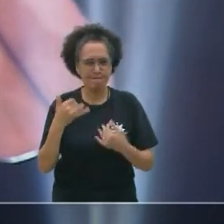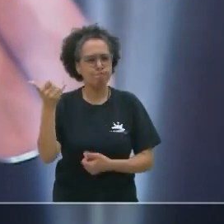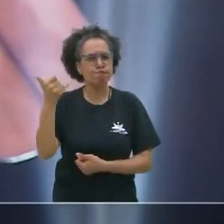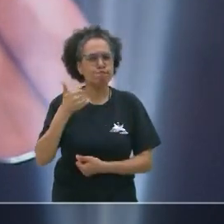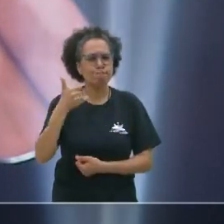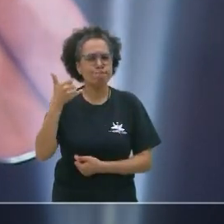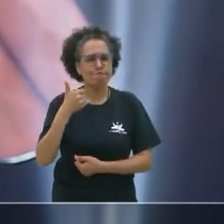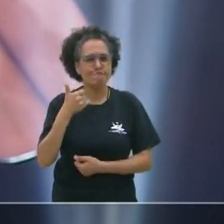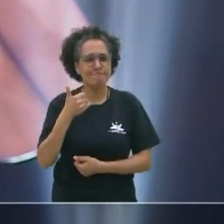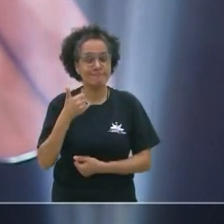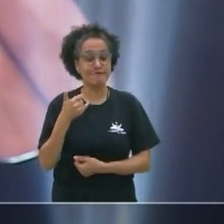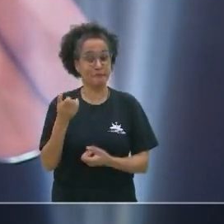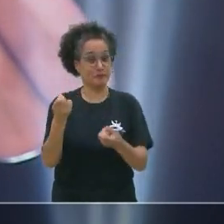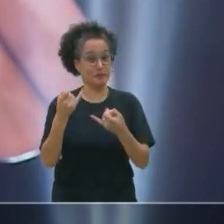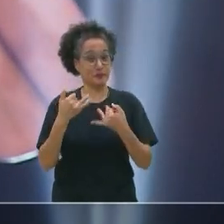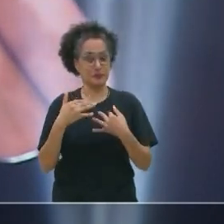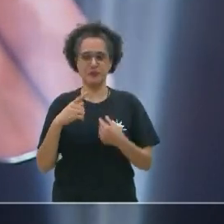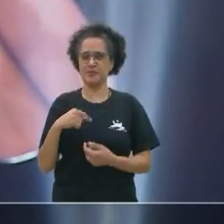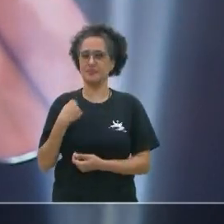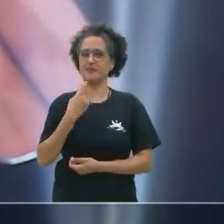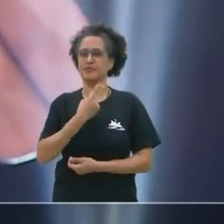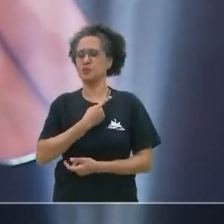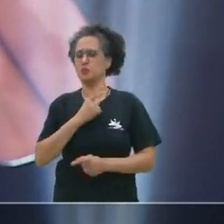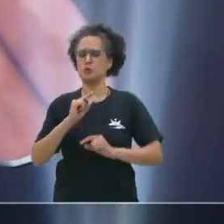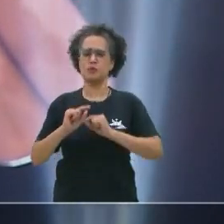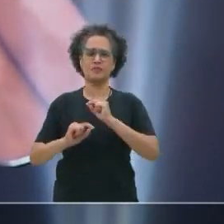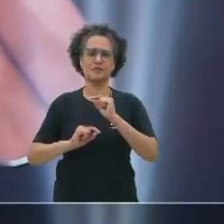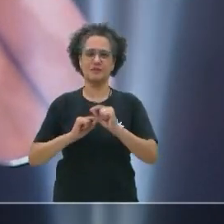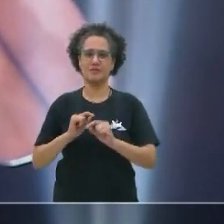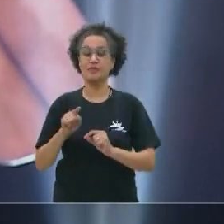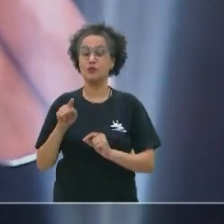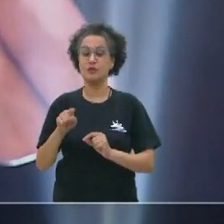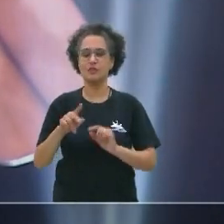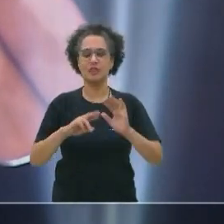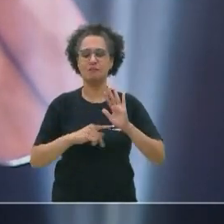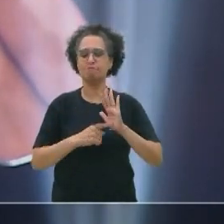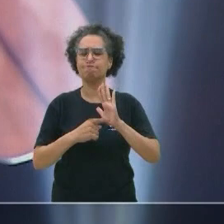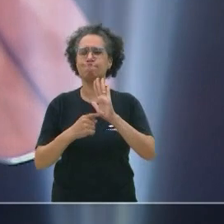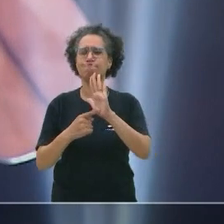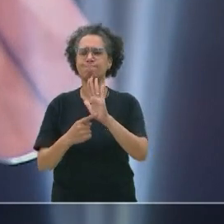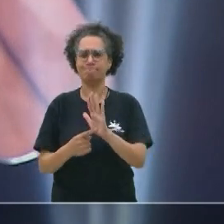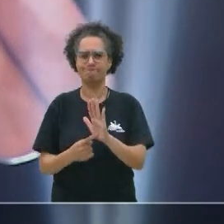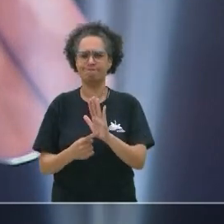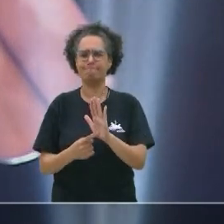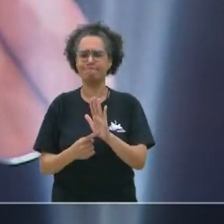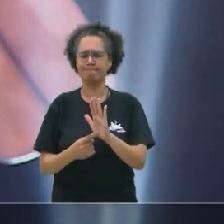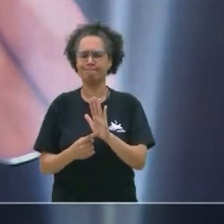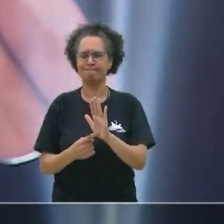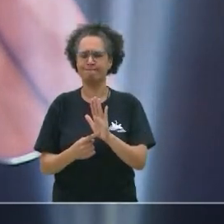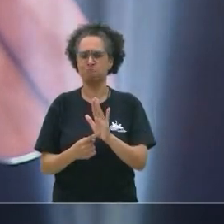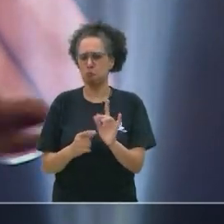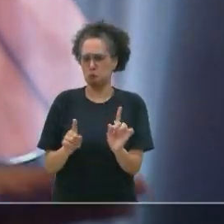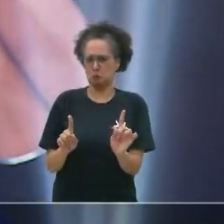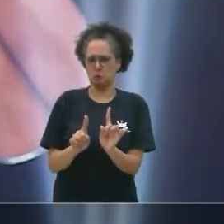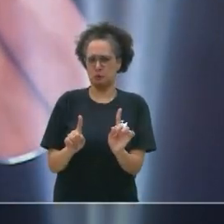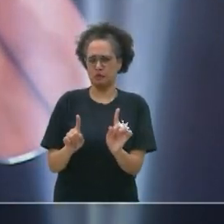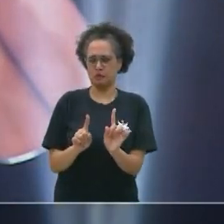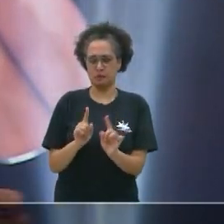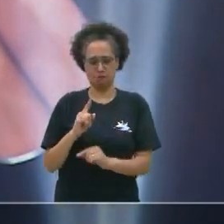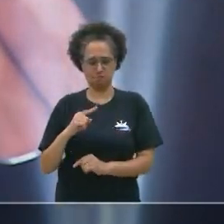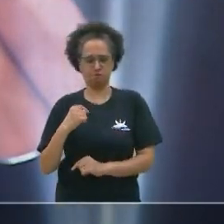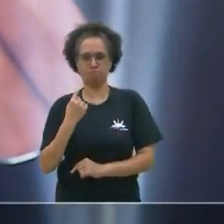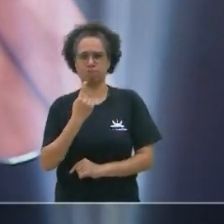falar para nós aquilo que é revelado, não por aquilo que